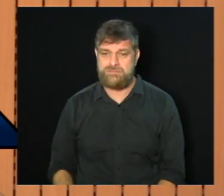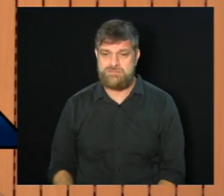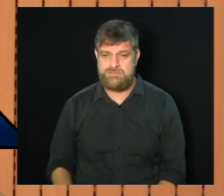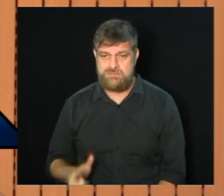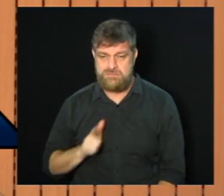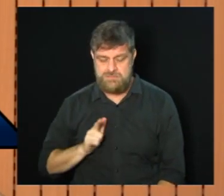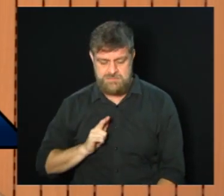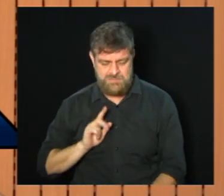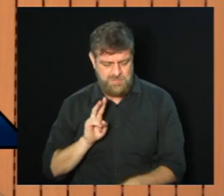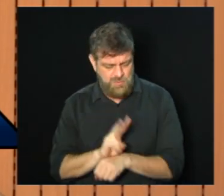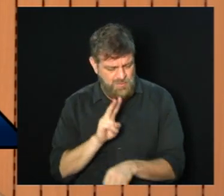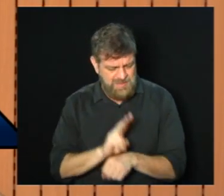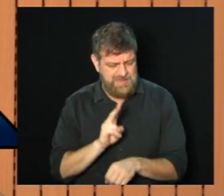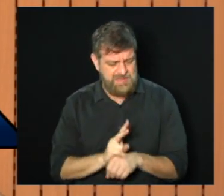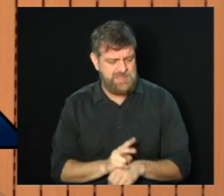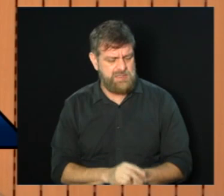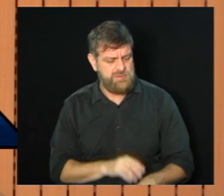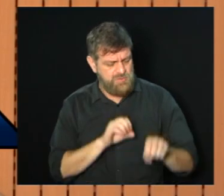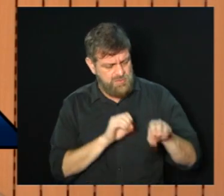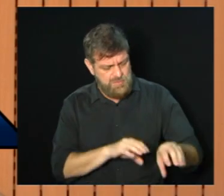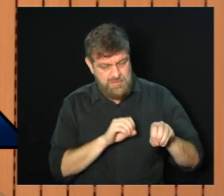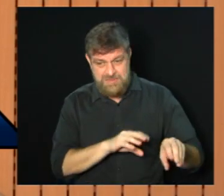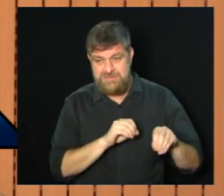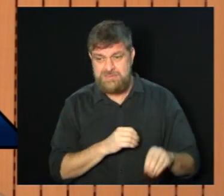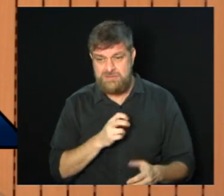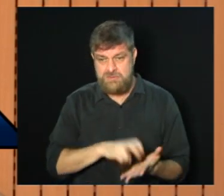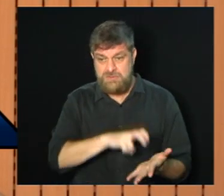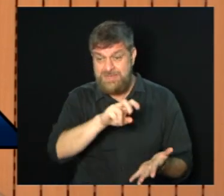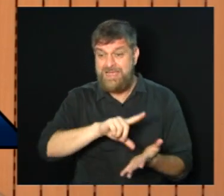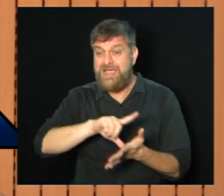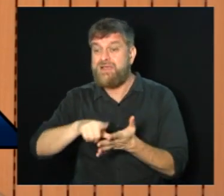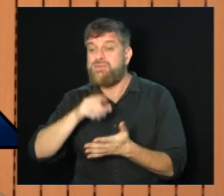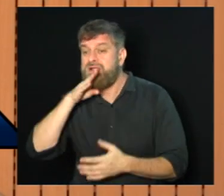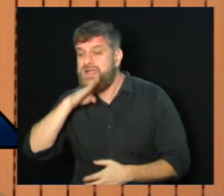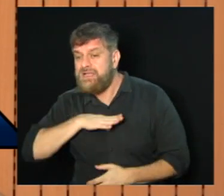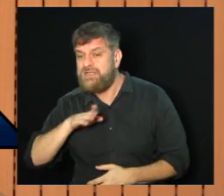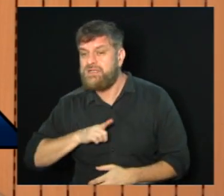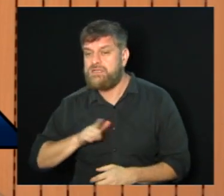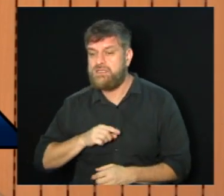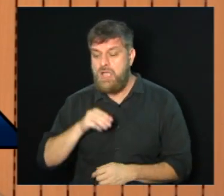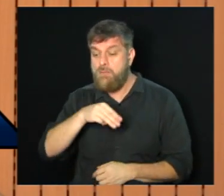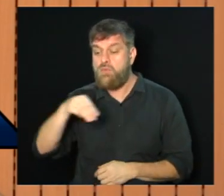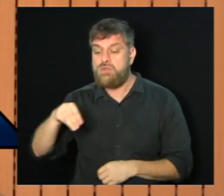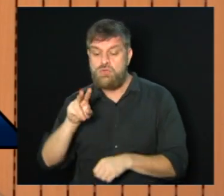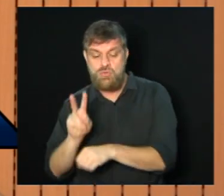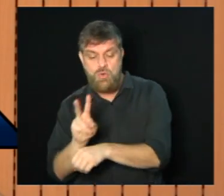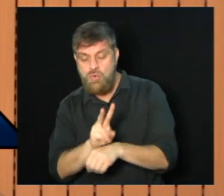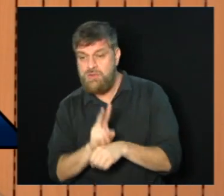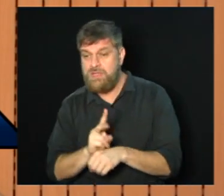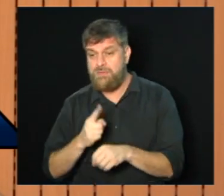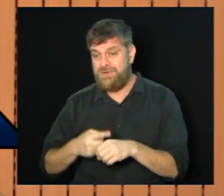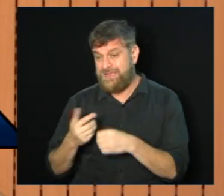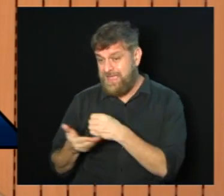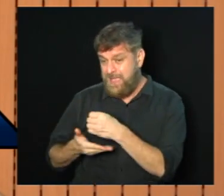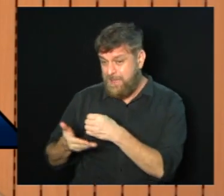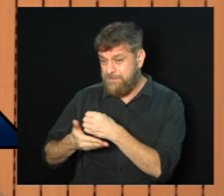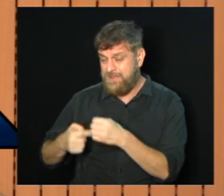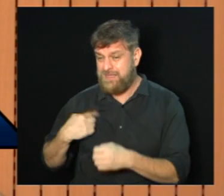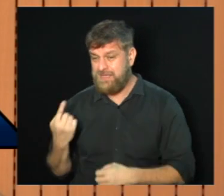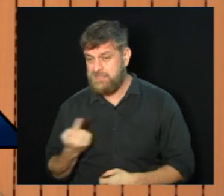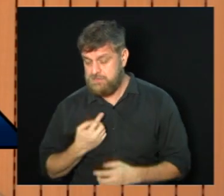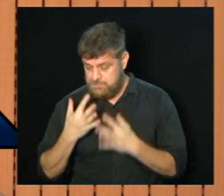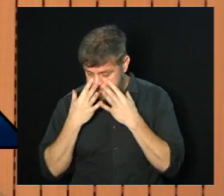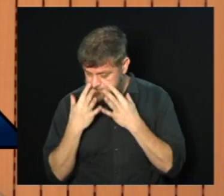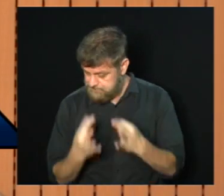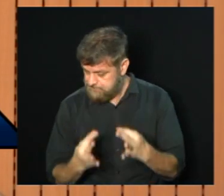todo atendimento, dando a parte escolar na parte da manhã e no período contraturno na parte de monitoria, porque é fundamental nós nos